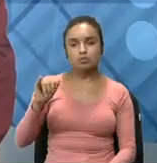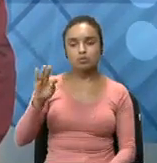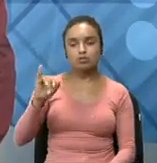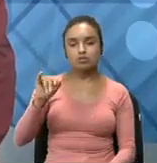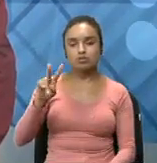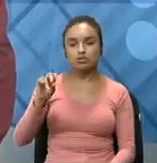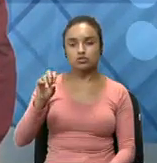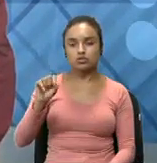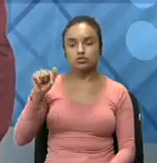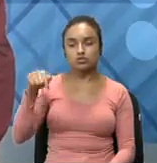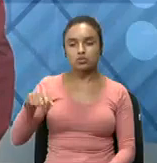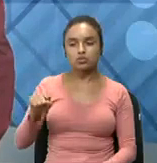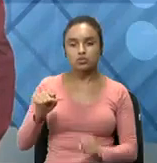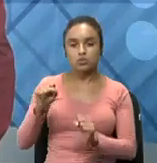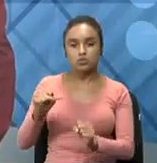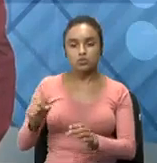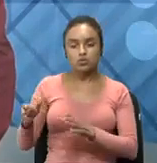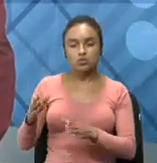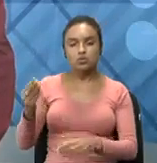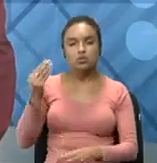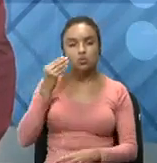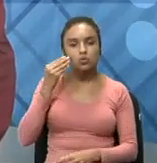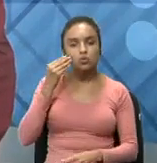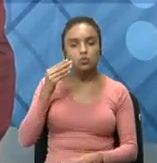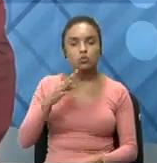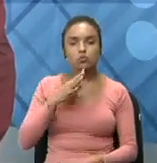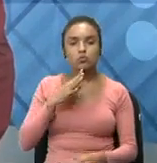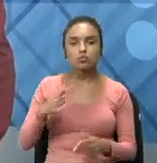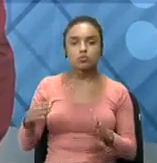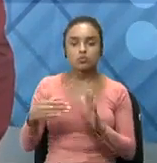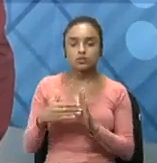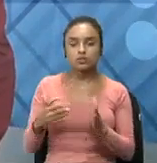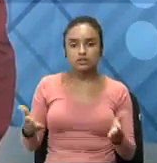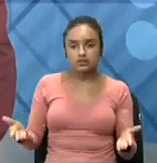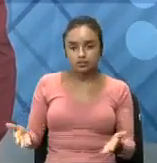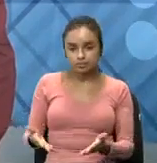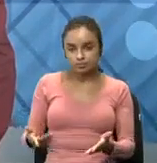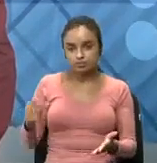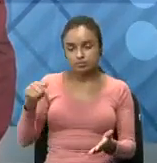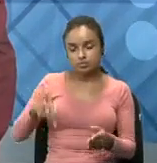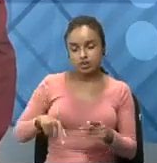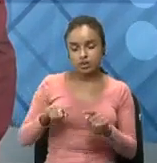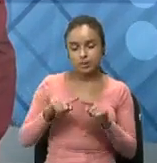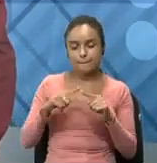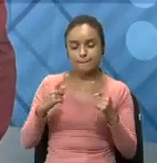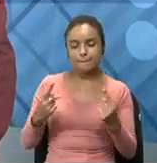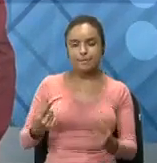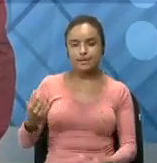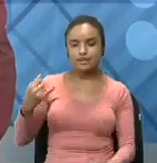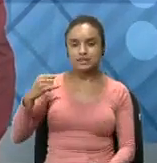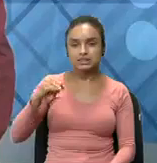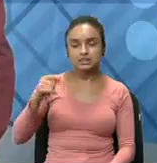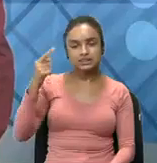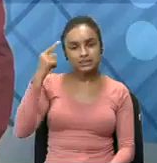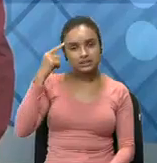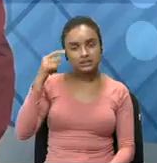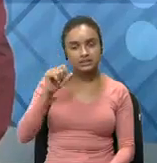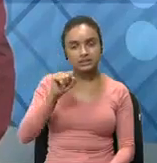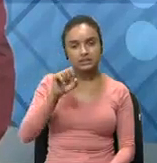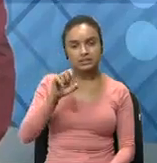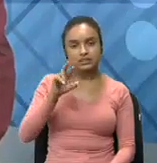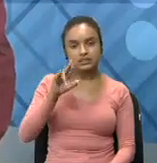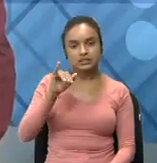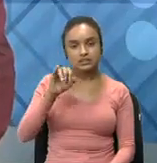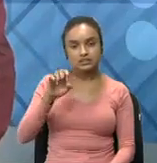eu posso aplicar os testes que nós conhecemos até agora. Mas se nesse caso for uma série